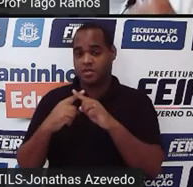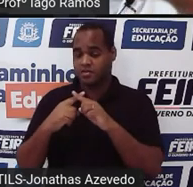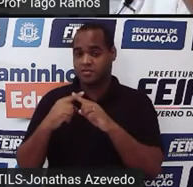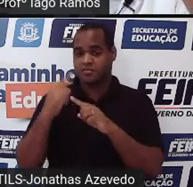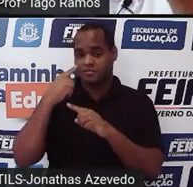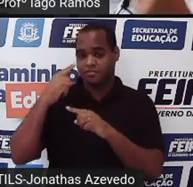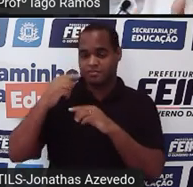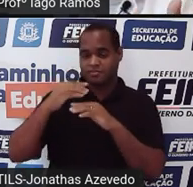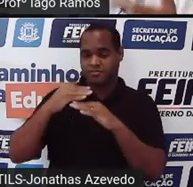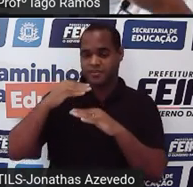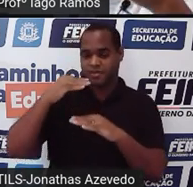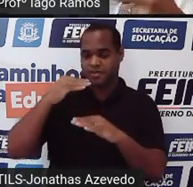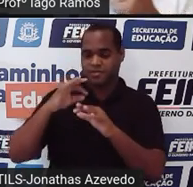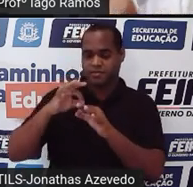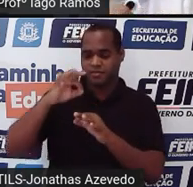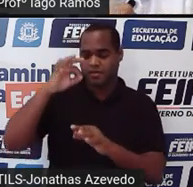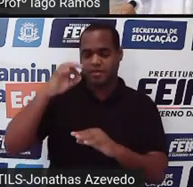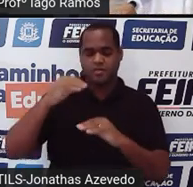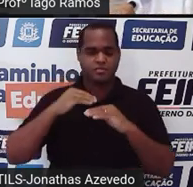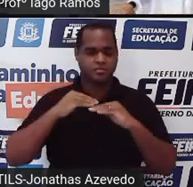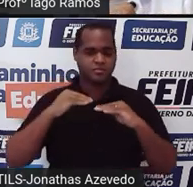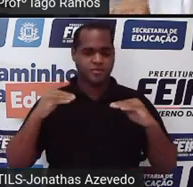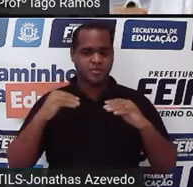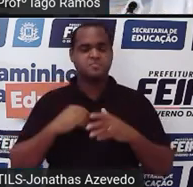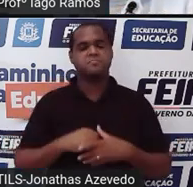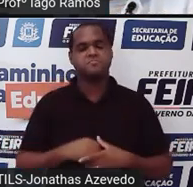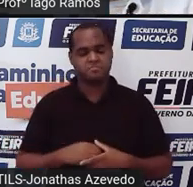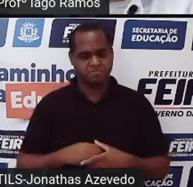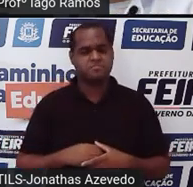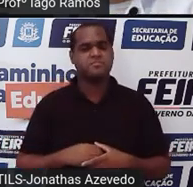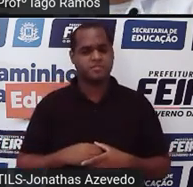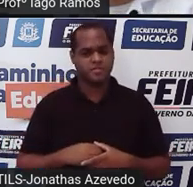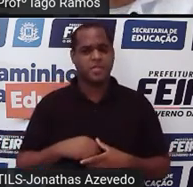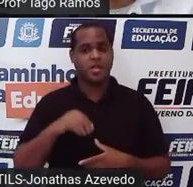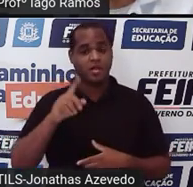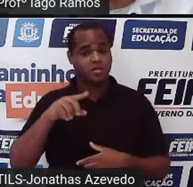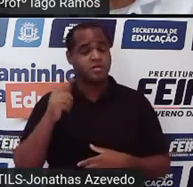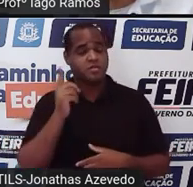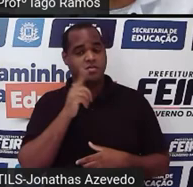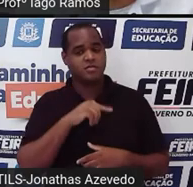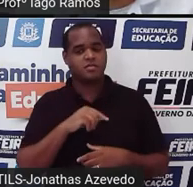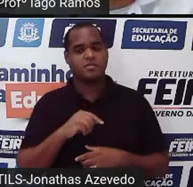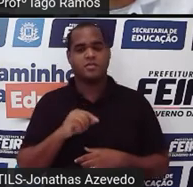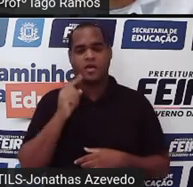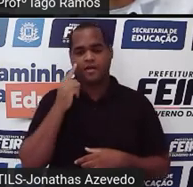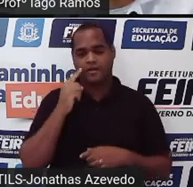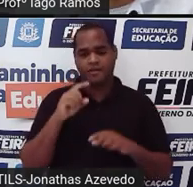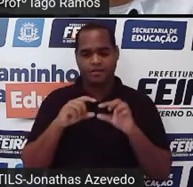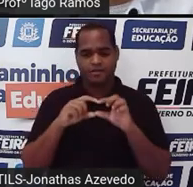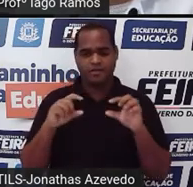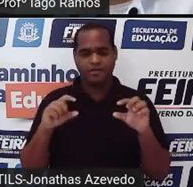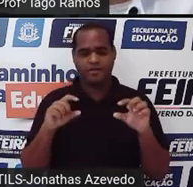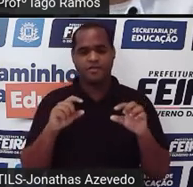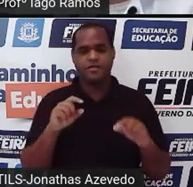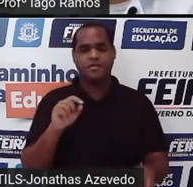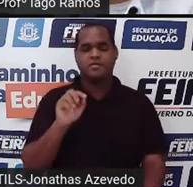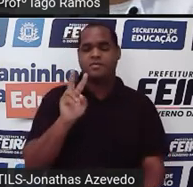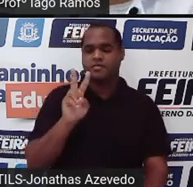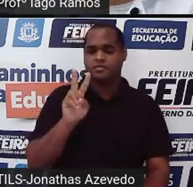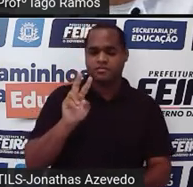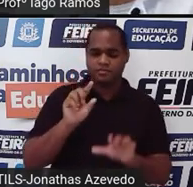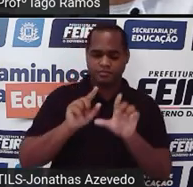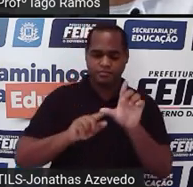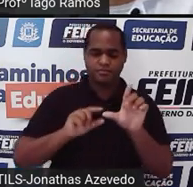comprimento ou largura por altura a gente até pode escrever essa expressão Zinho aqui ó o v